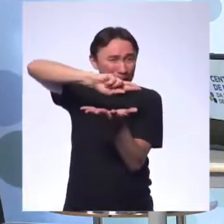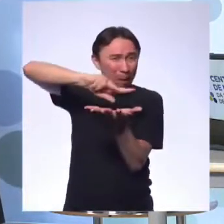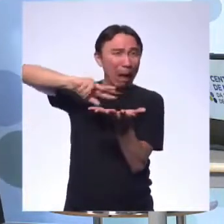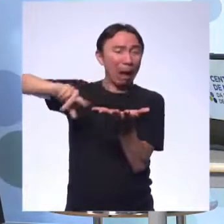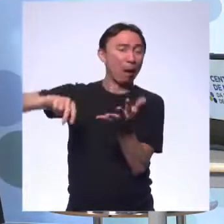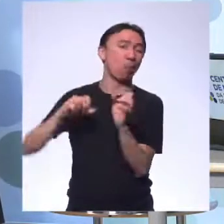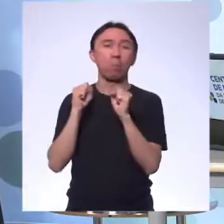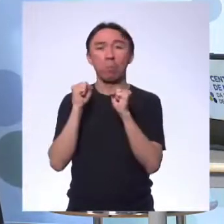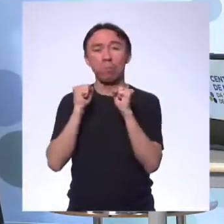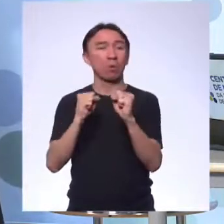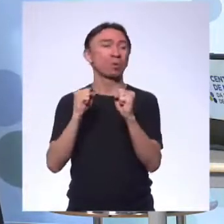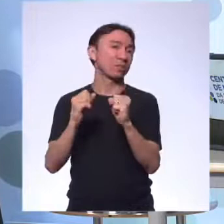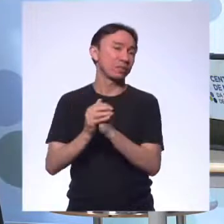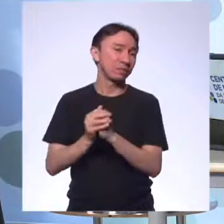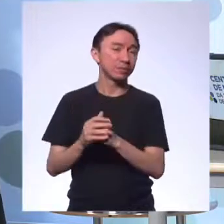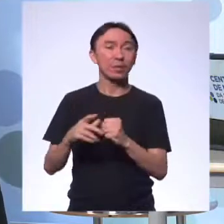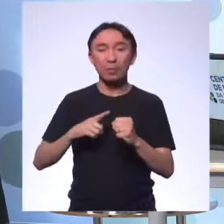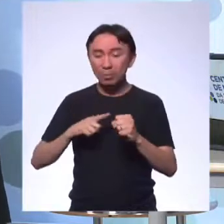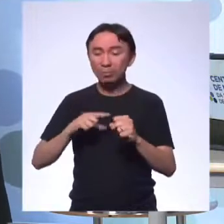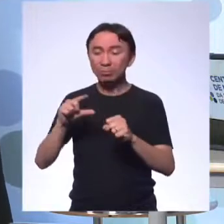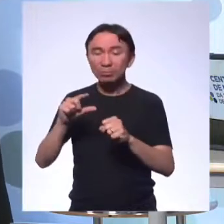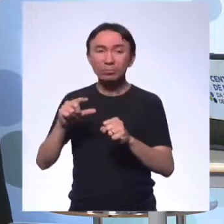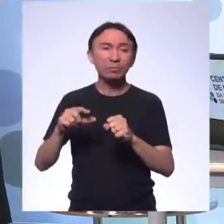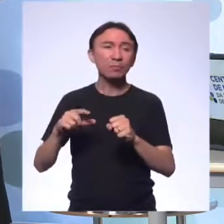que participam desse gênero, a gente pode ter